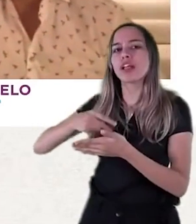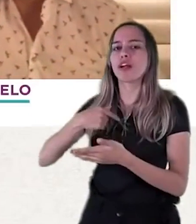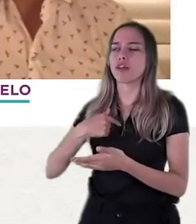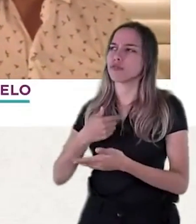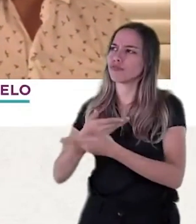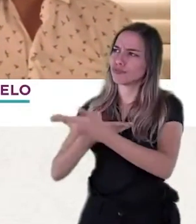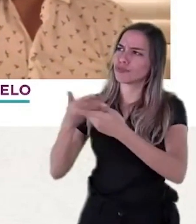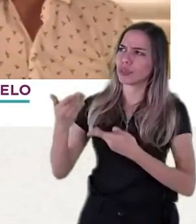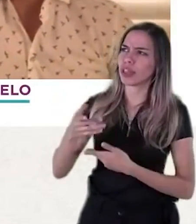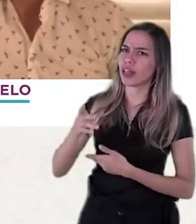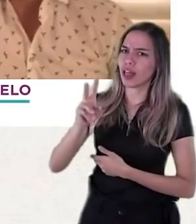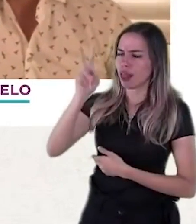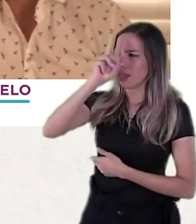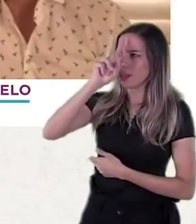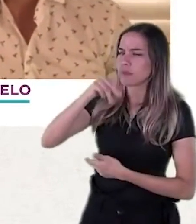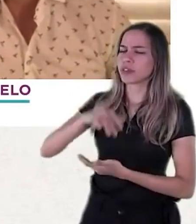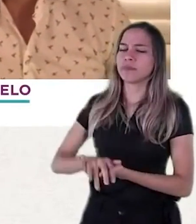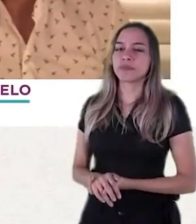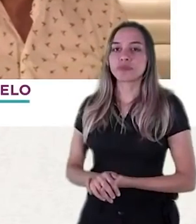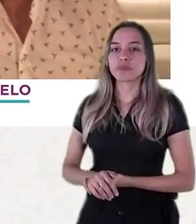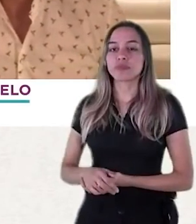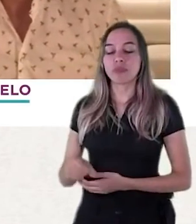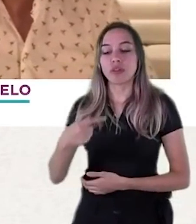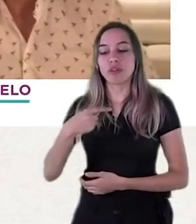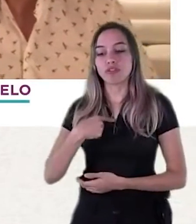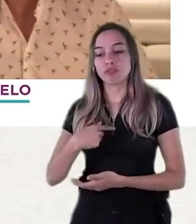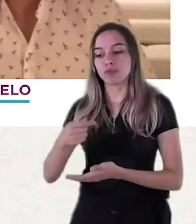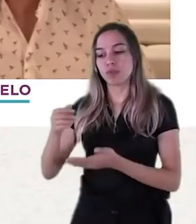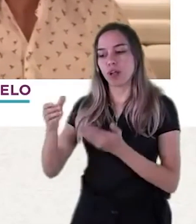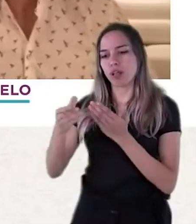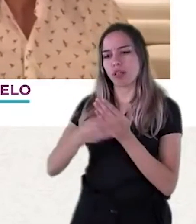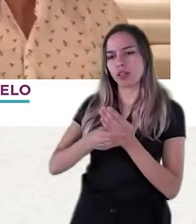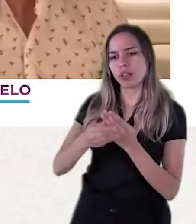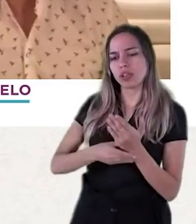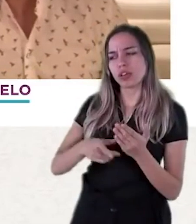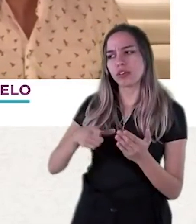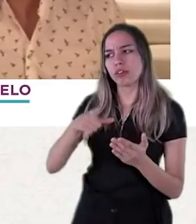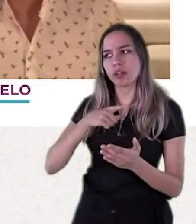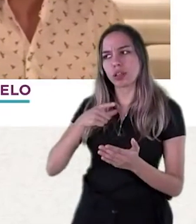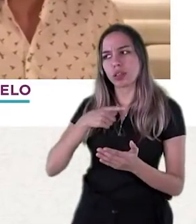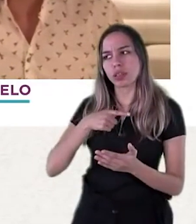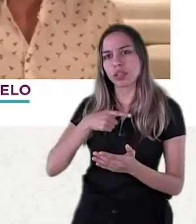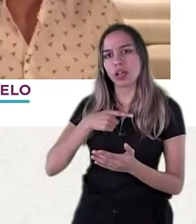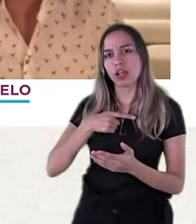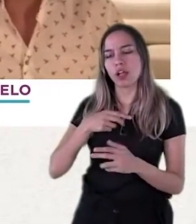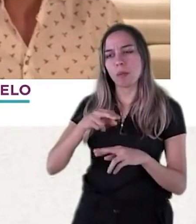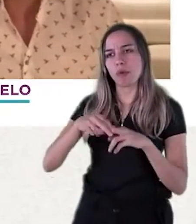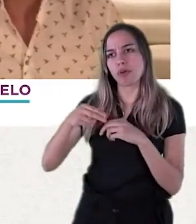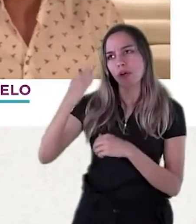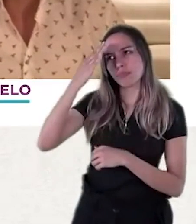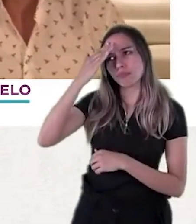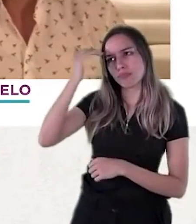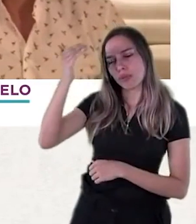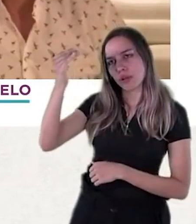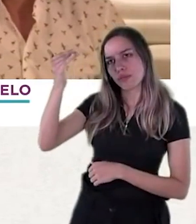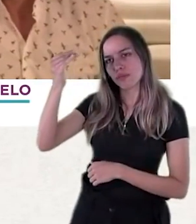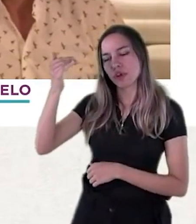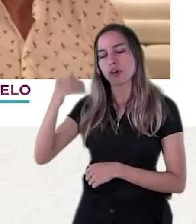Eu lembro. De algumas obras que me impactaram, que eu conhecia pela fama, mas não conhecia na